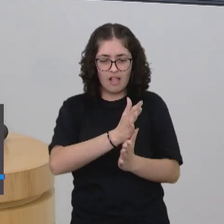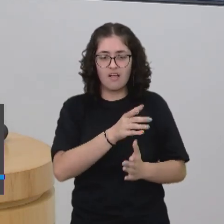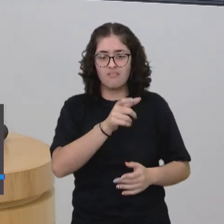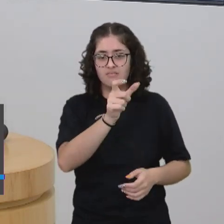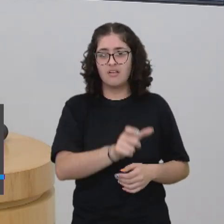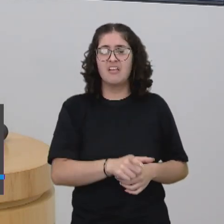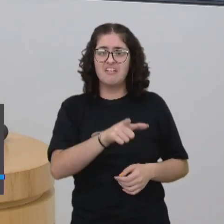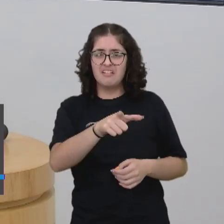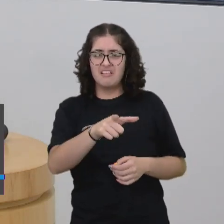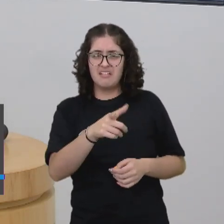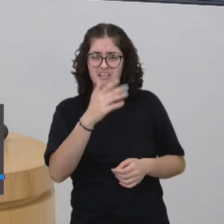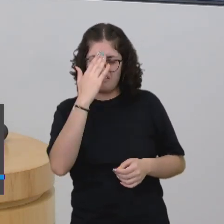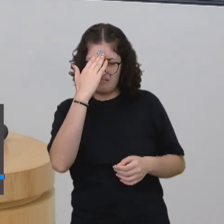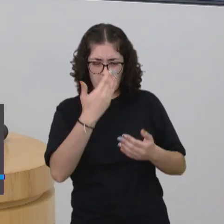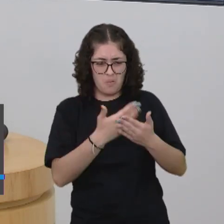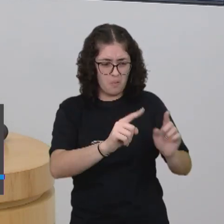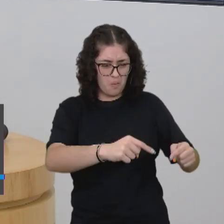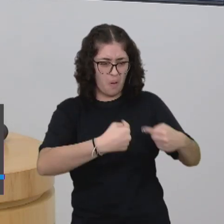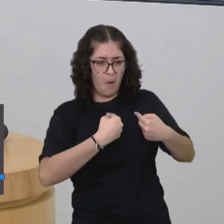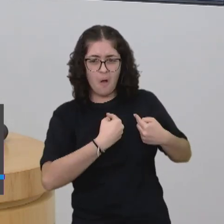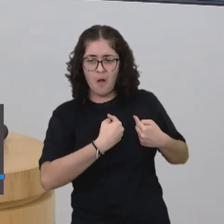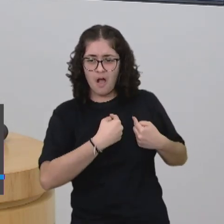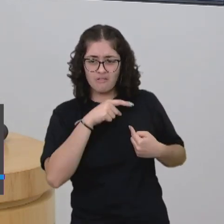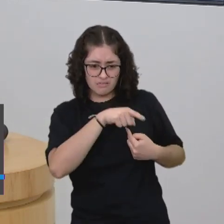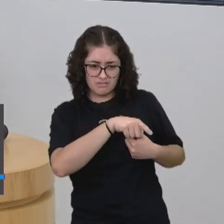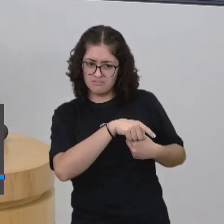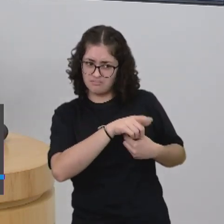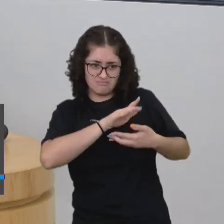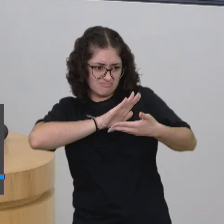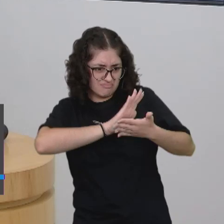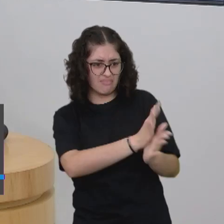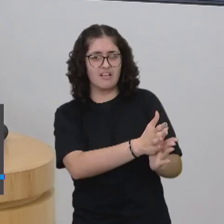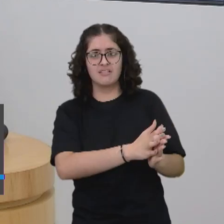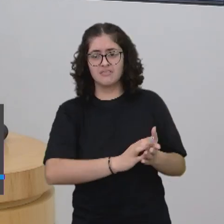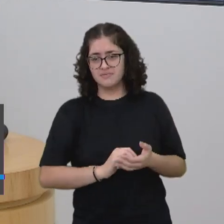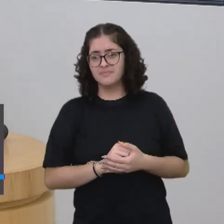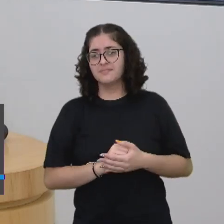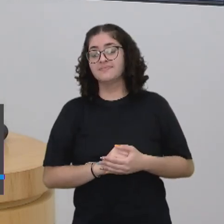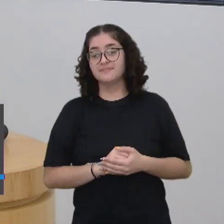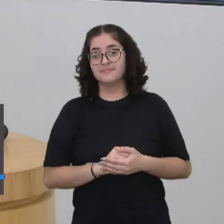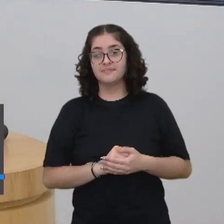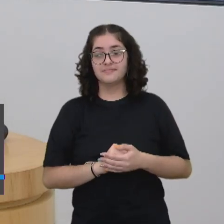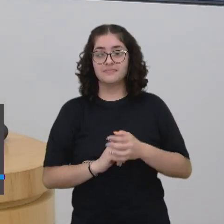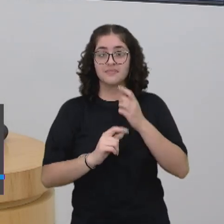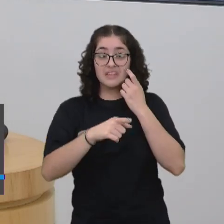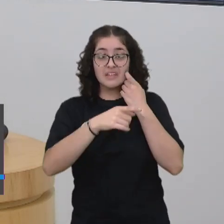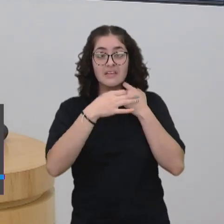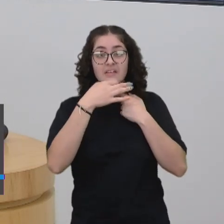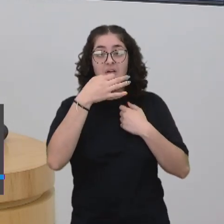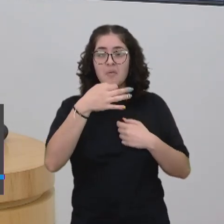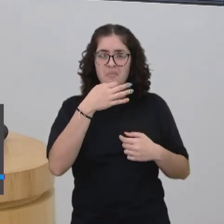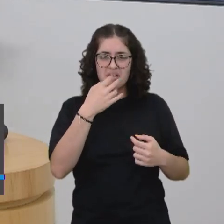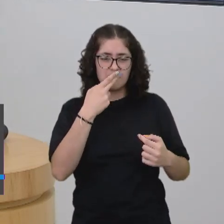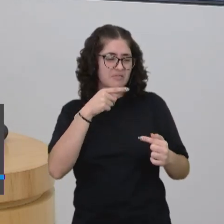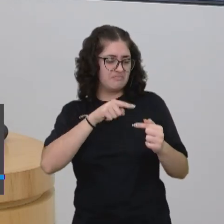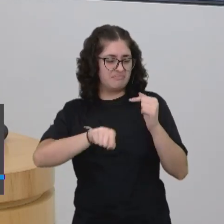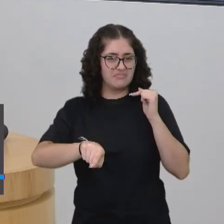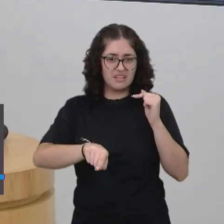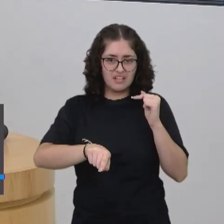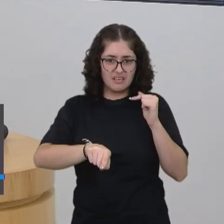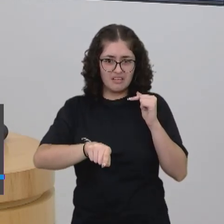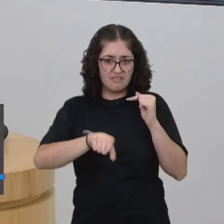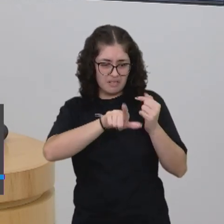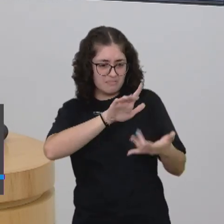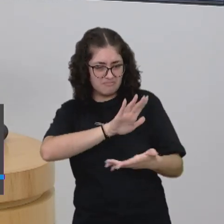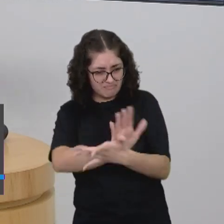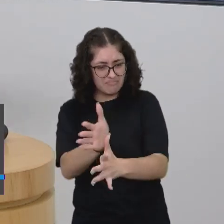que eu acreditei a minha vida inteira. Então, você é um mal que deve ser exterminado. A sua opinião não bate com a minha. Então, você